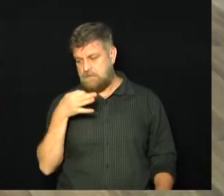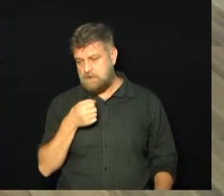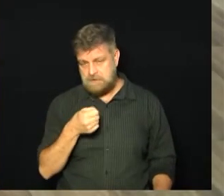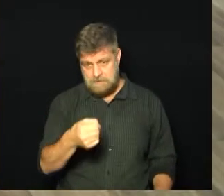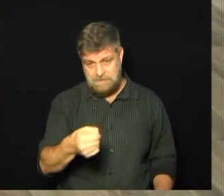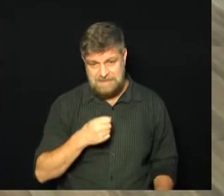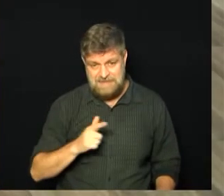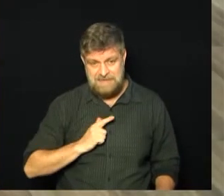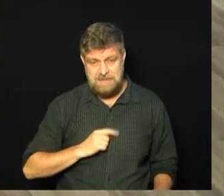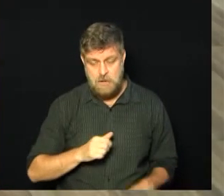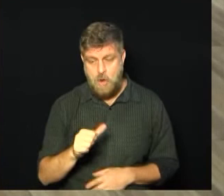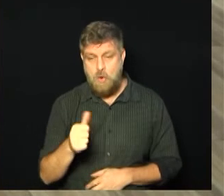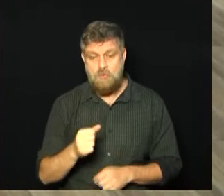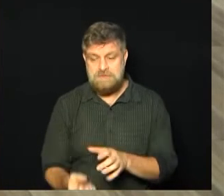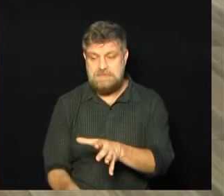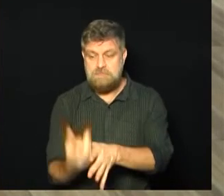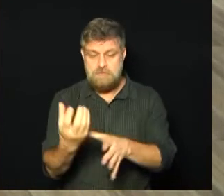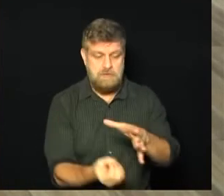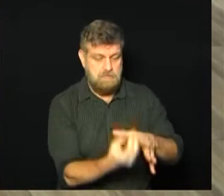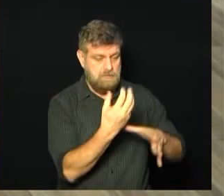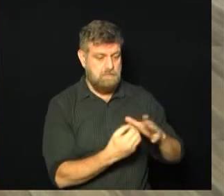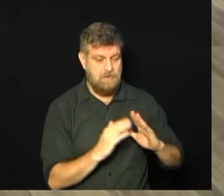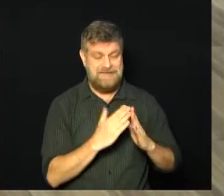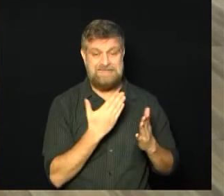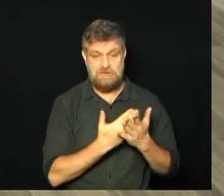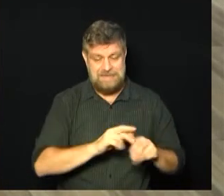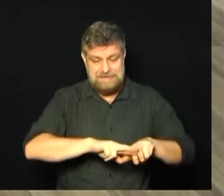foram registrados aí 11 surtos, né? Quando